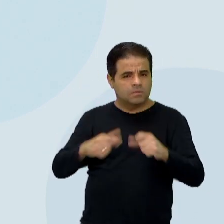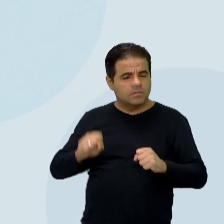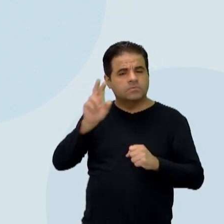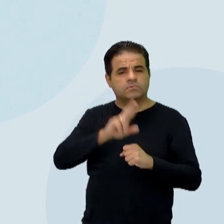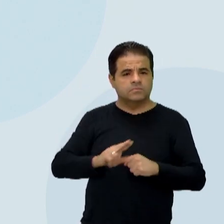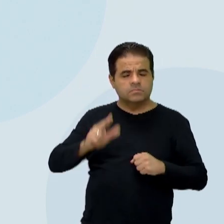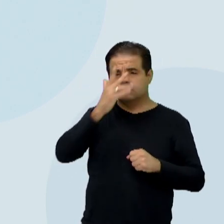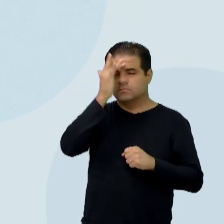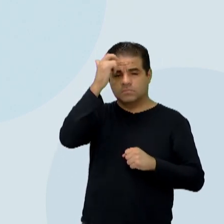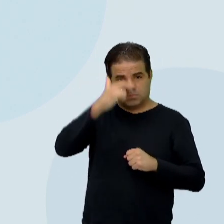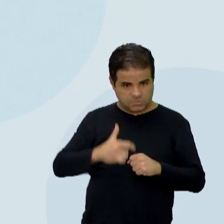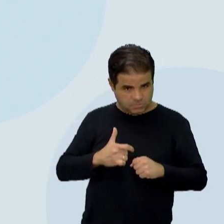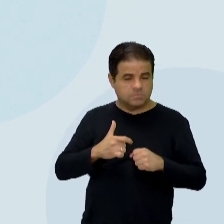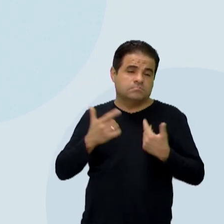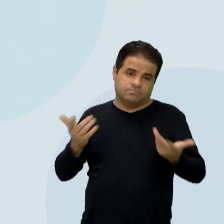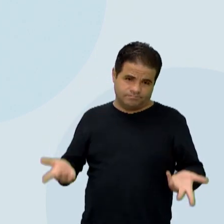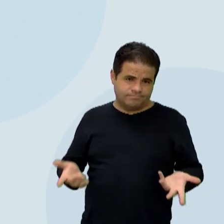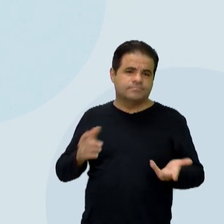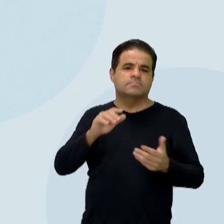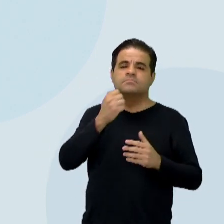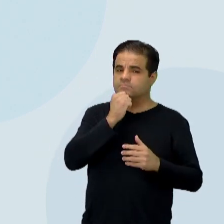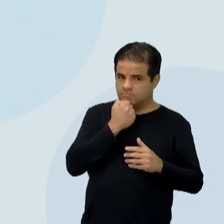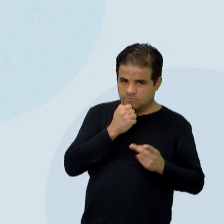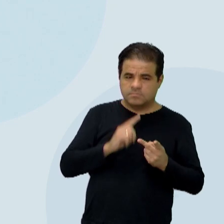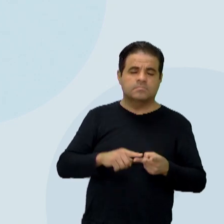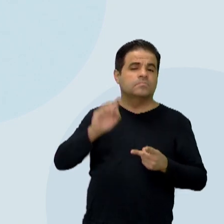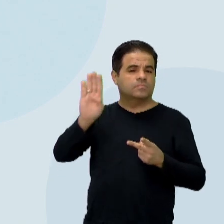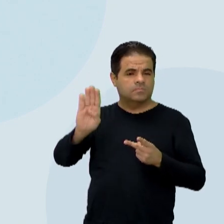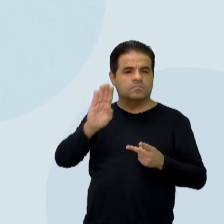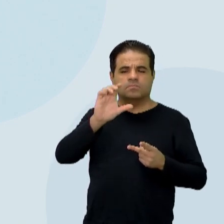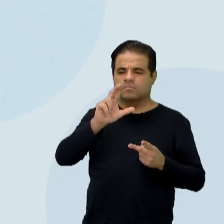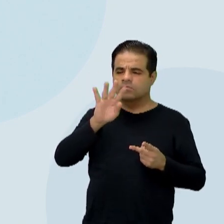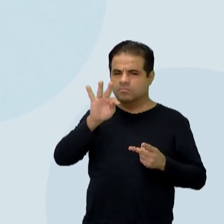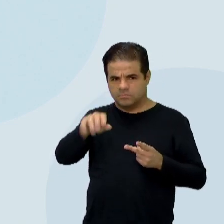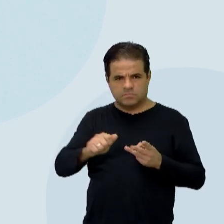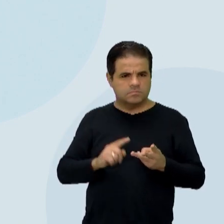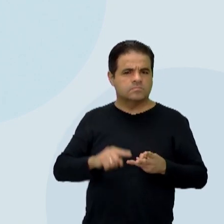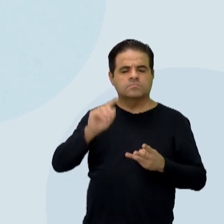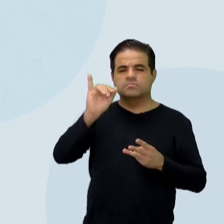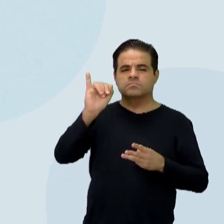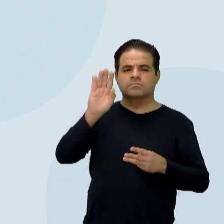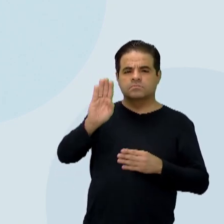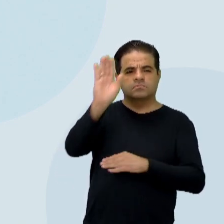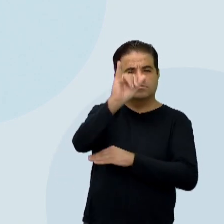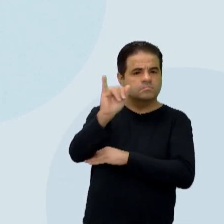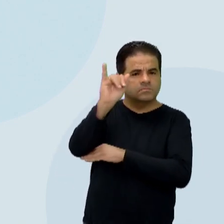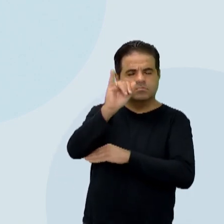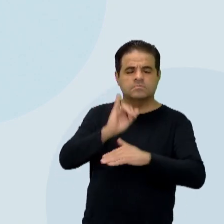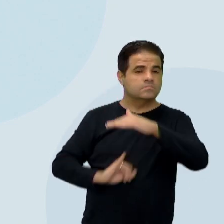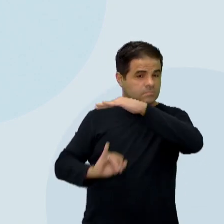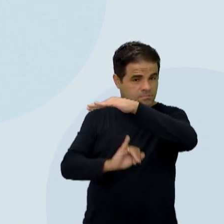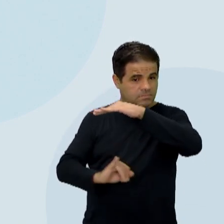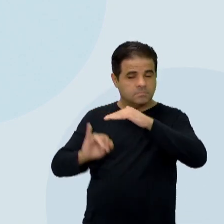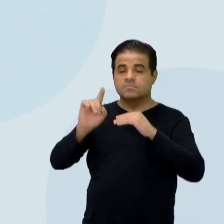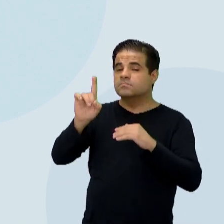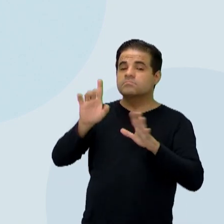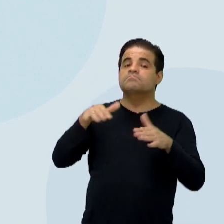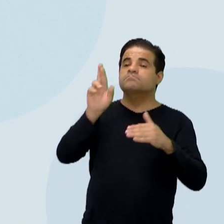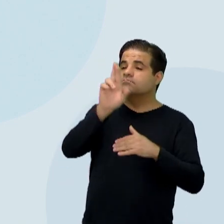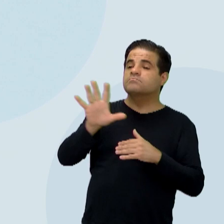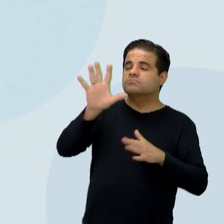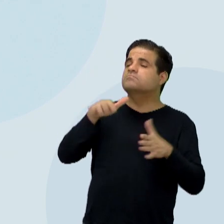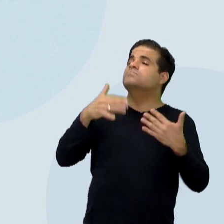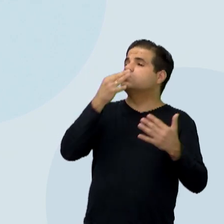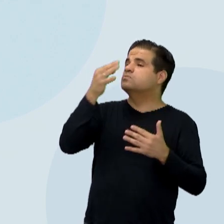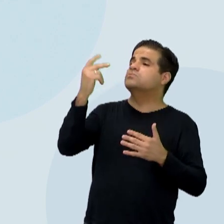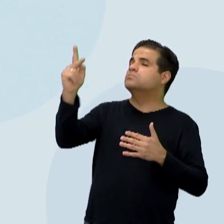utilizada pelo autor é A, científica. B, culta. C, informal. D, regional. Então vamos lá, professora, o que a